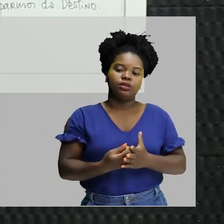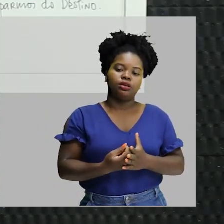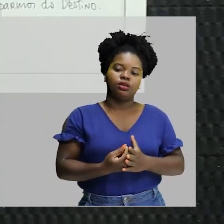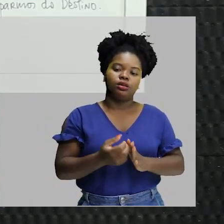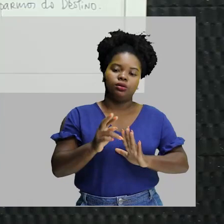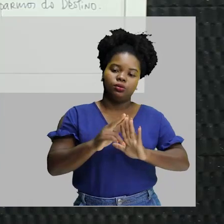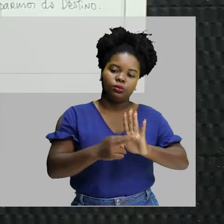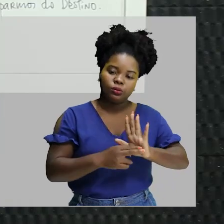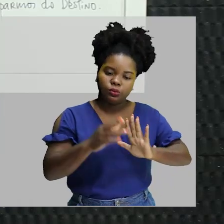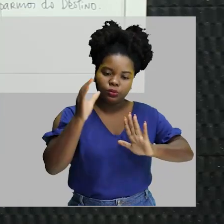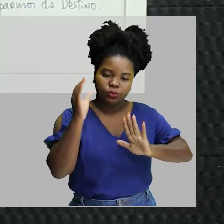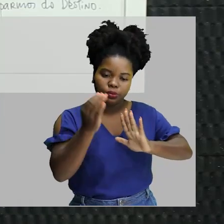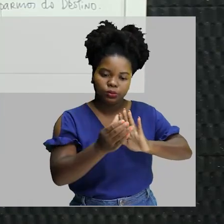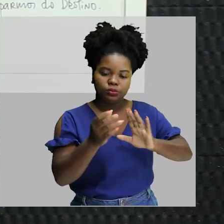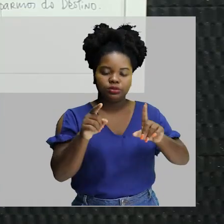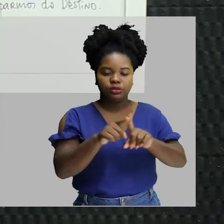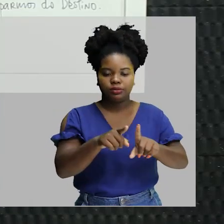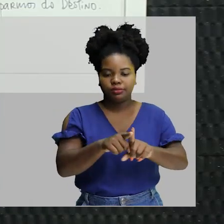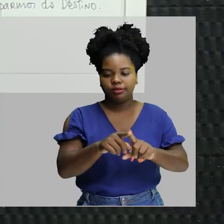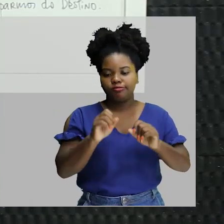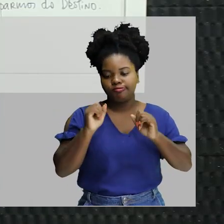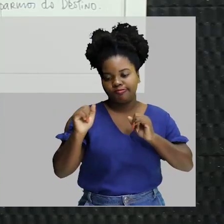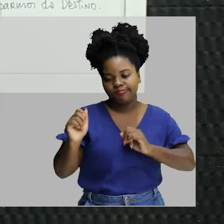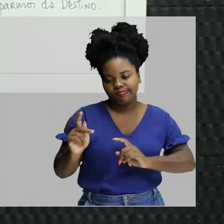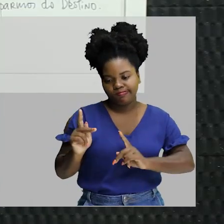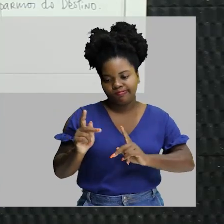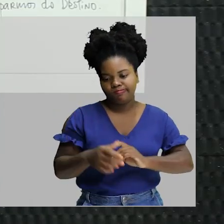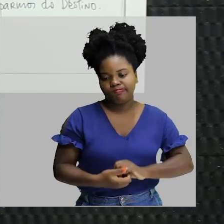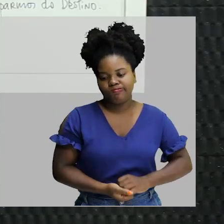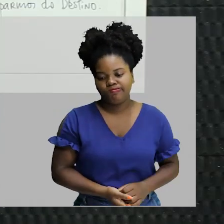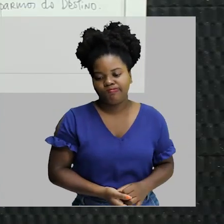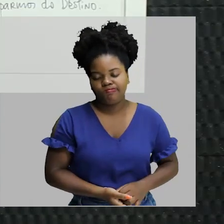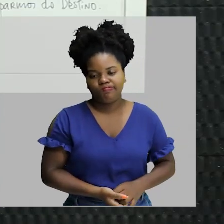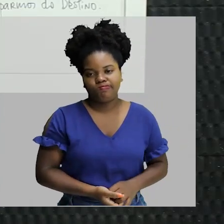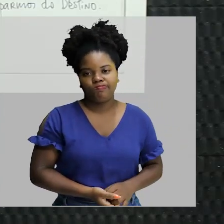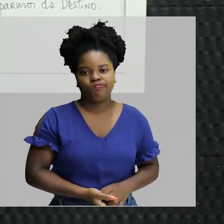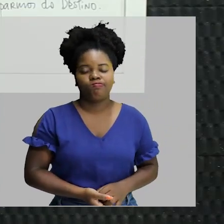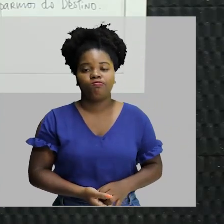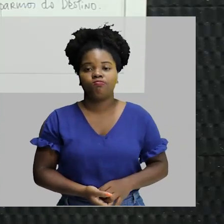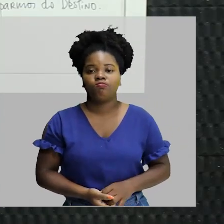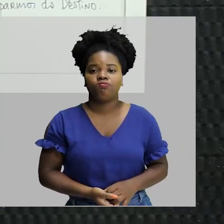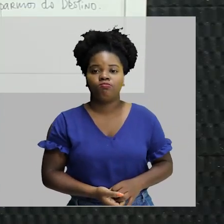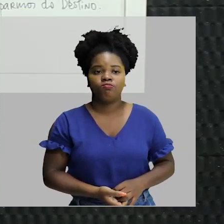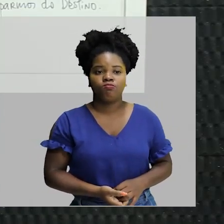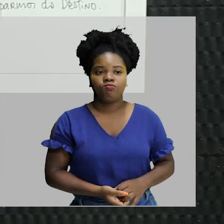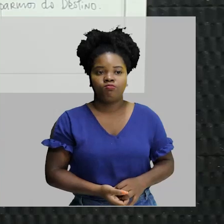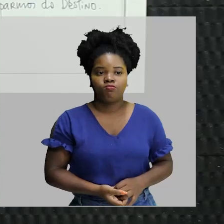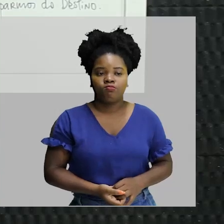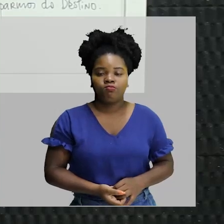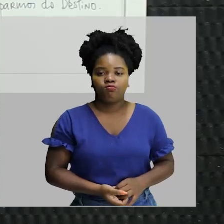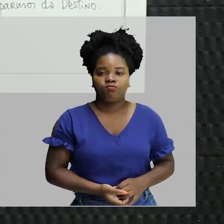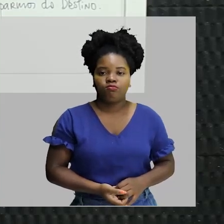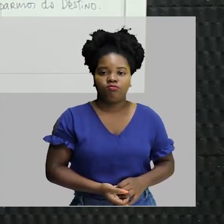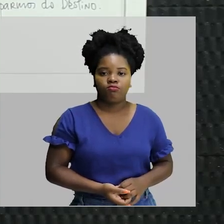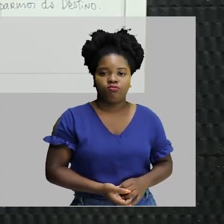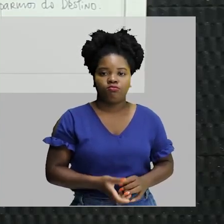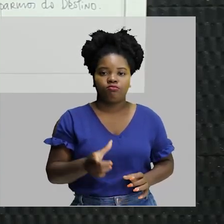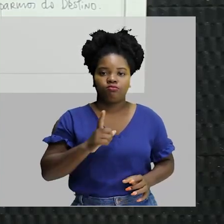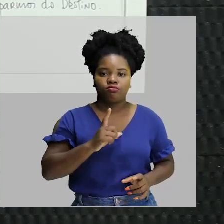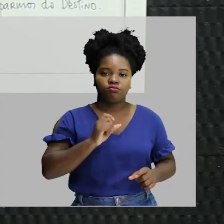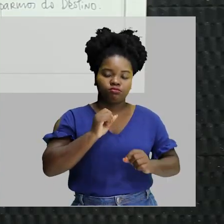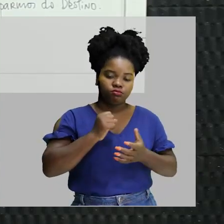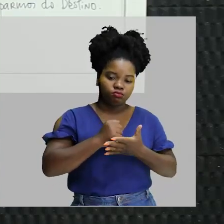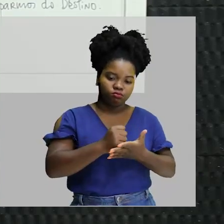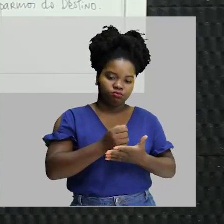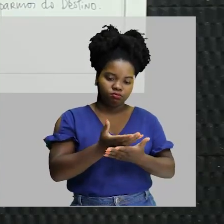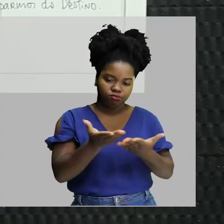se enquadrar dentro daquilo que o destino vai estipular até você, né? Vai trazer até você, vai configurar